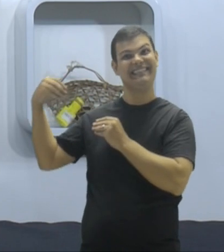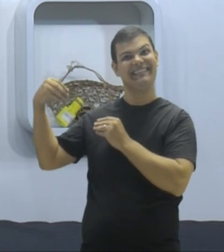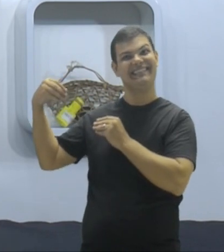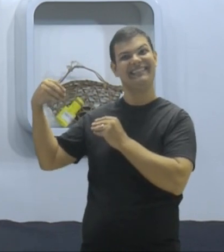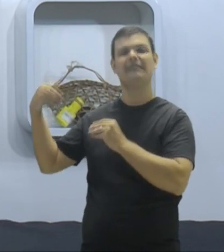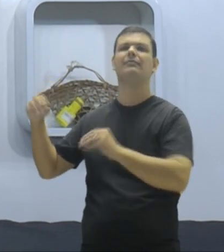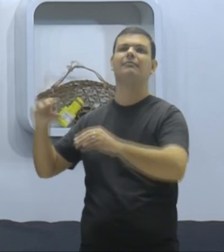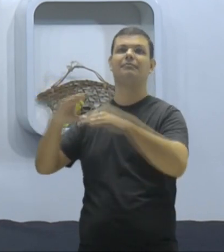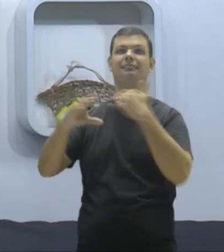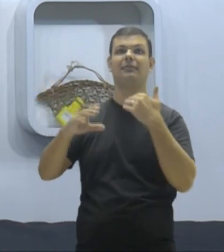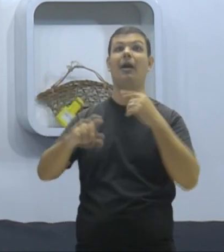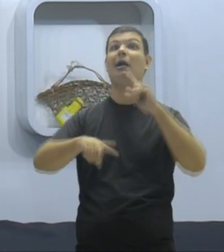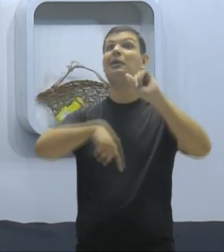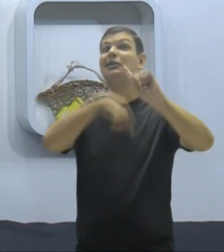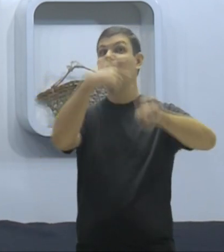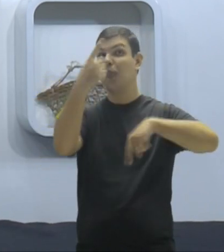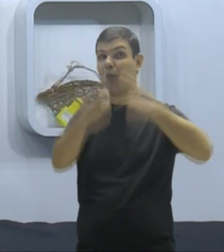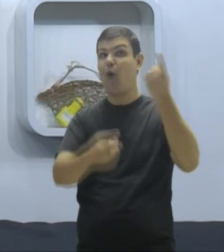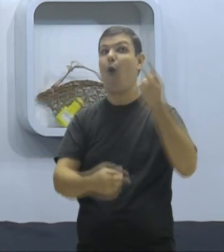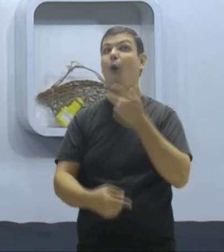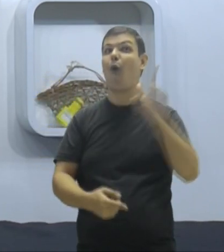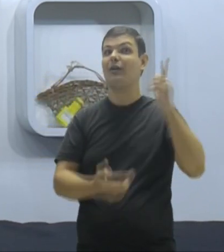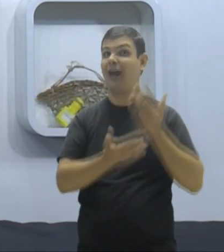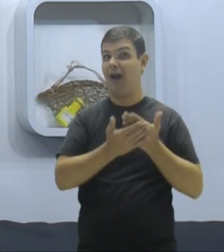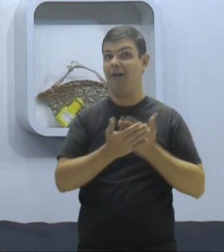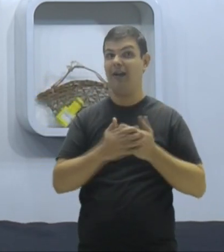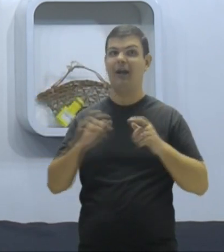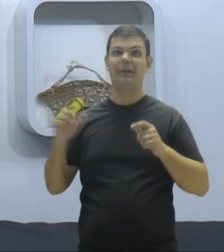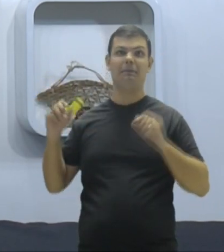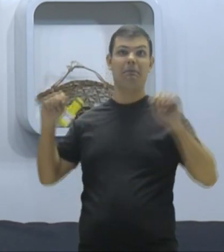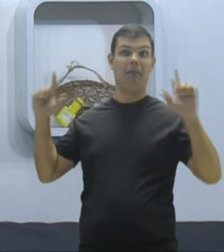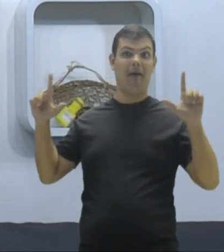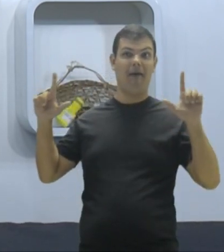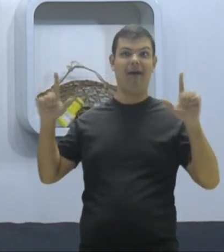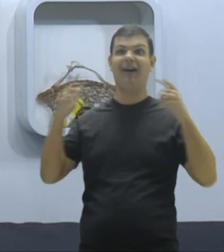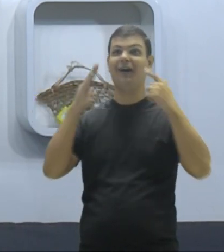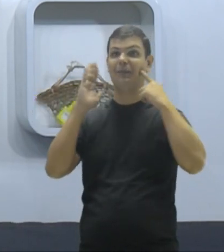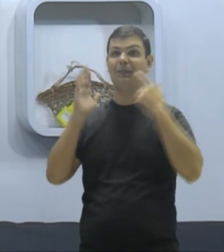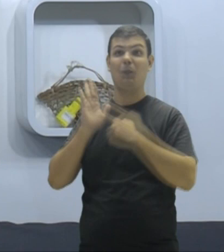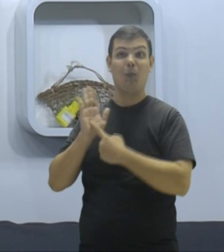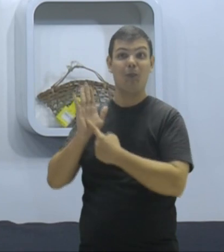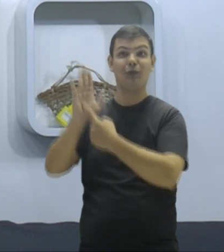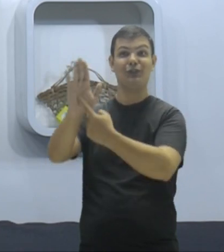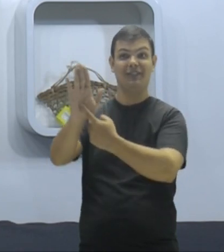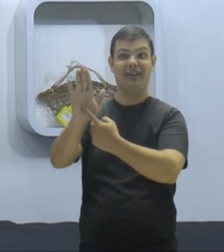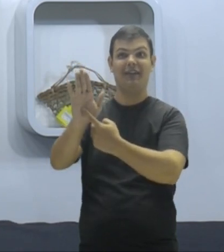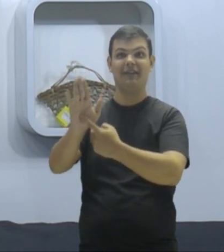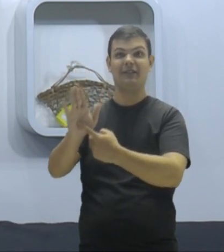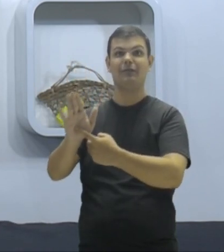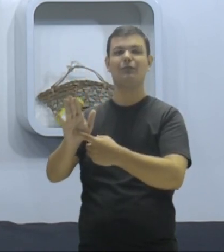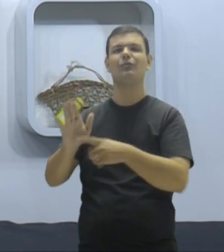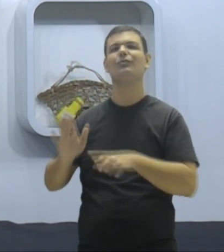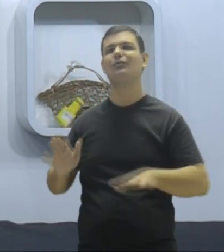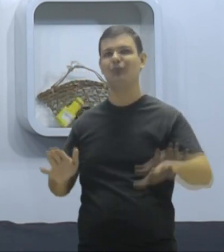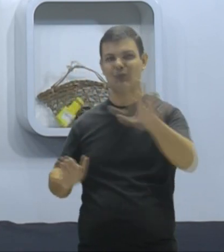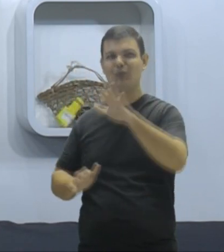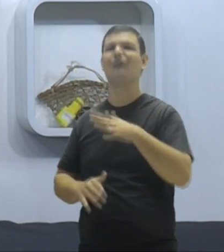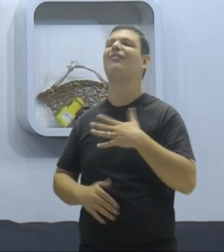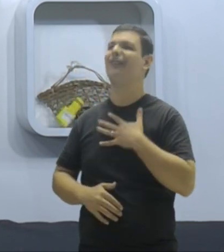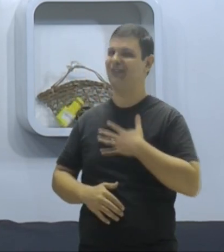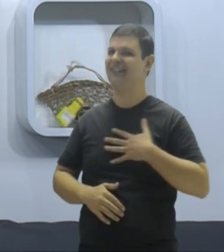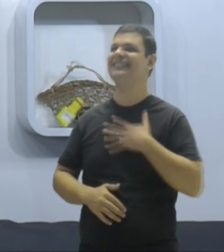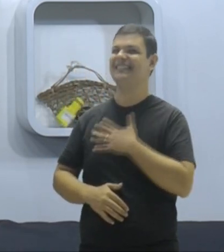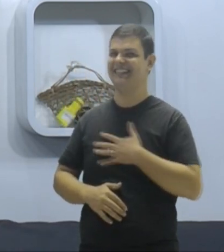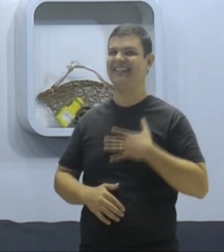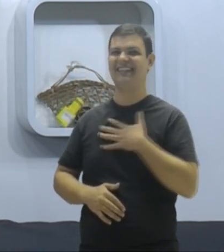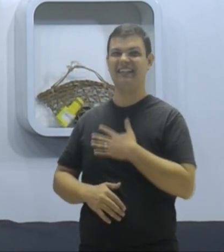vou mostrar essa imagem, a sua foto aqui com a atividade pronta, certo? No início da aula. Tenho certeza que você vai gostar muito.